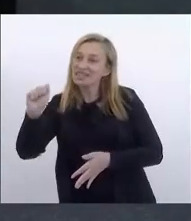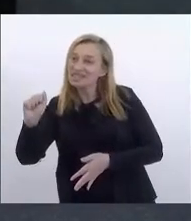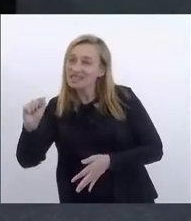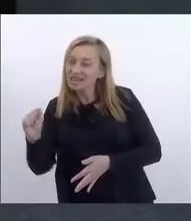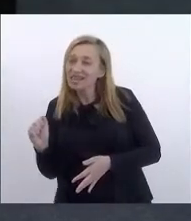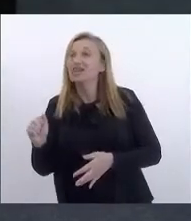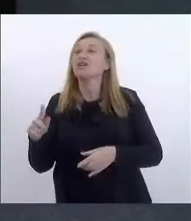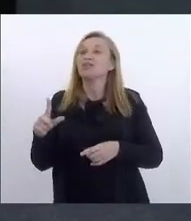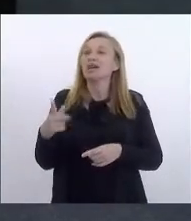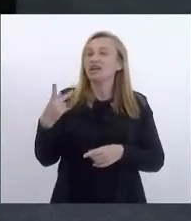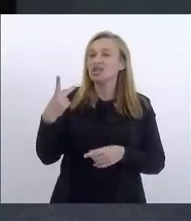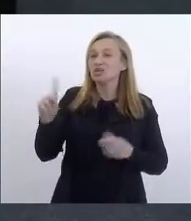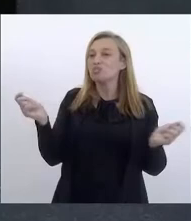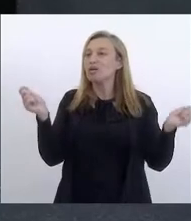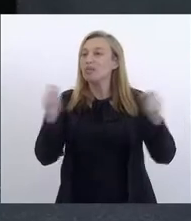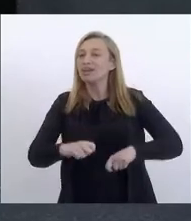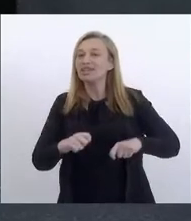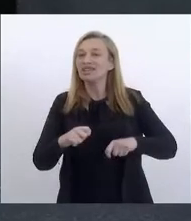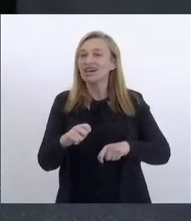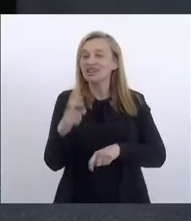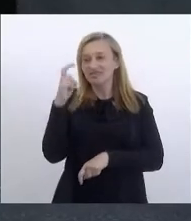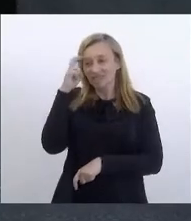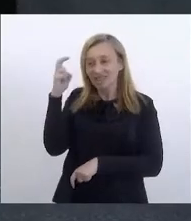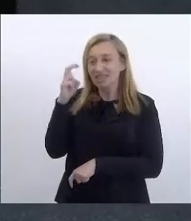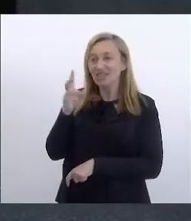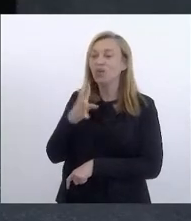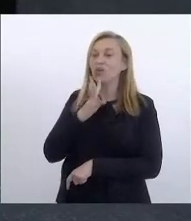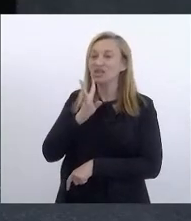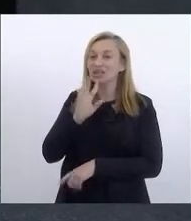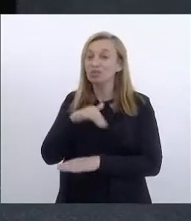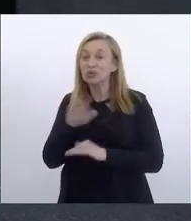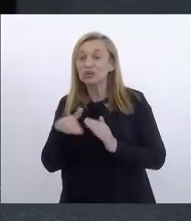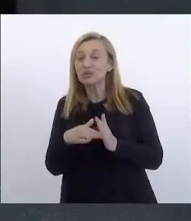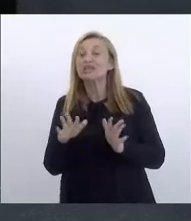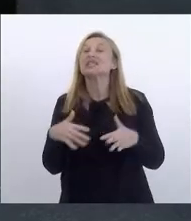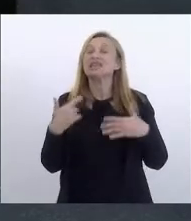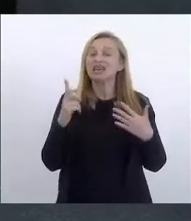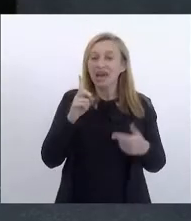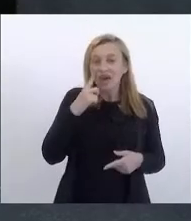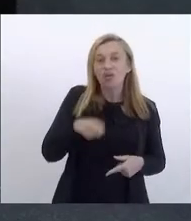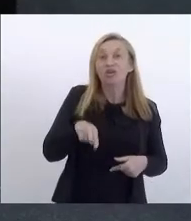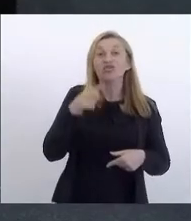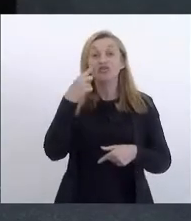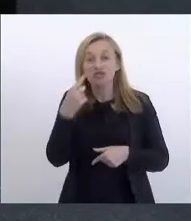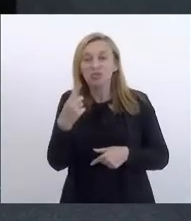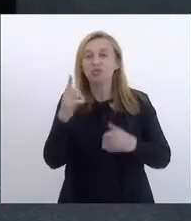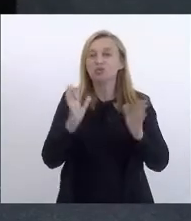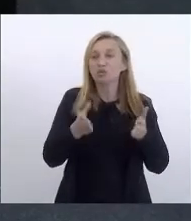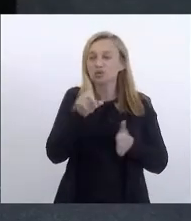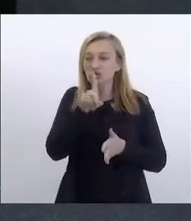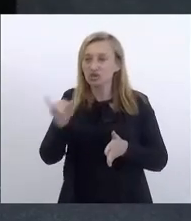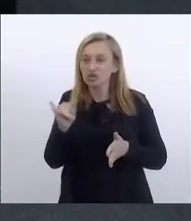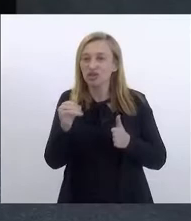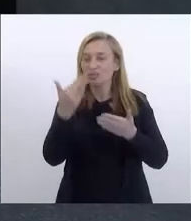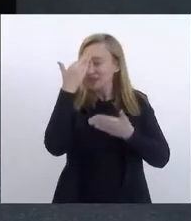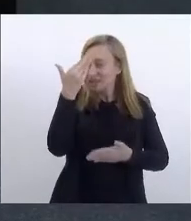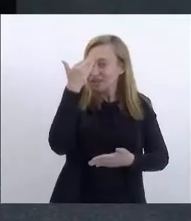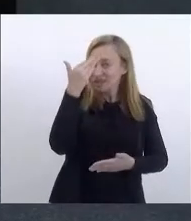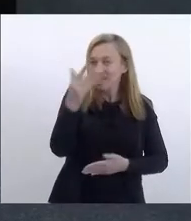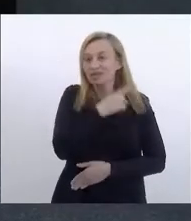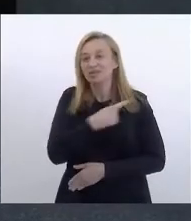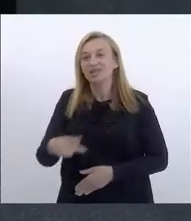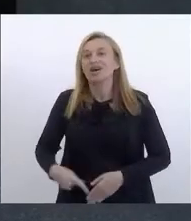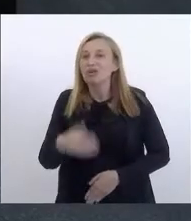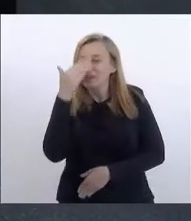que a sua capacidade intelectual fosse reconhecida. E é isso que a gente vê ainda no dia de hoje. Obrigada, obrigada, presidente,